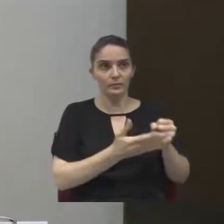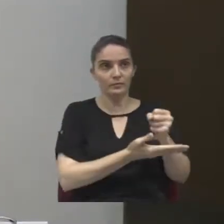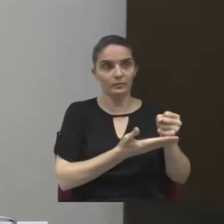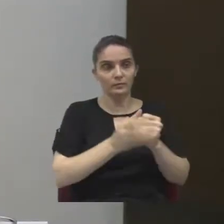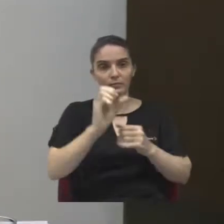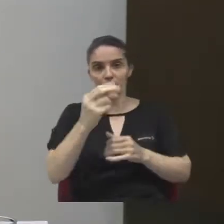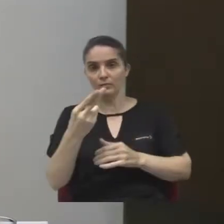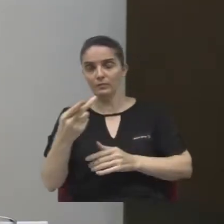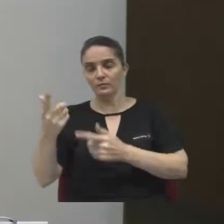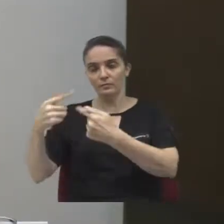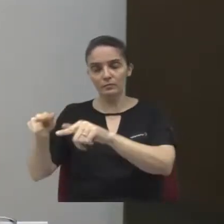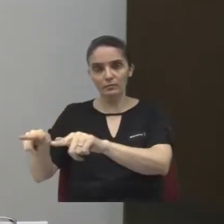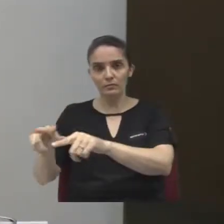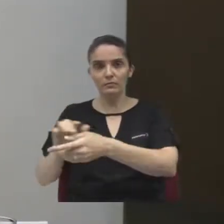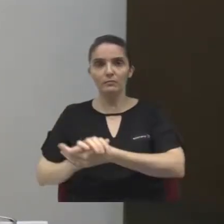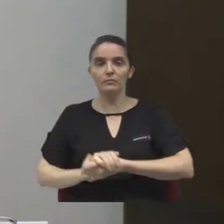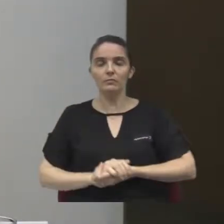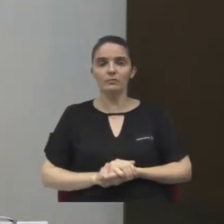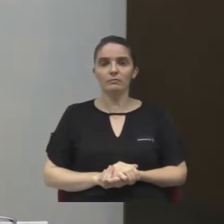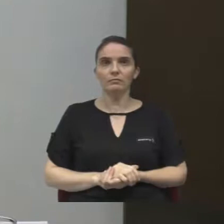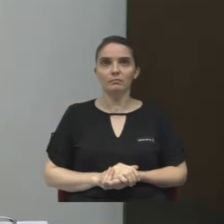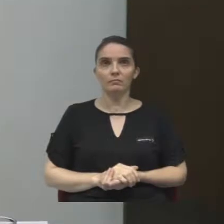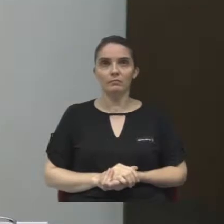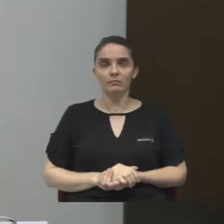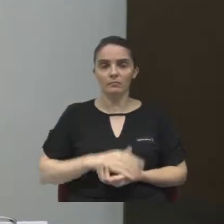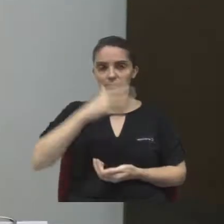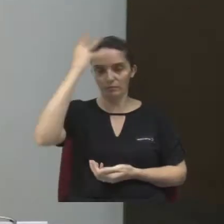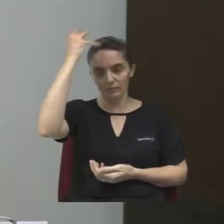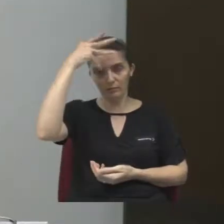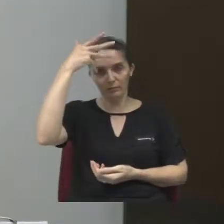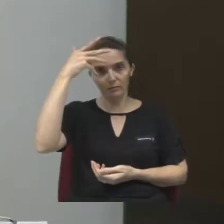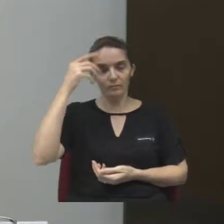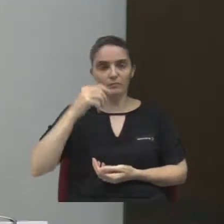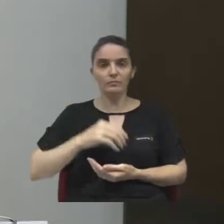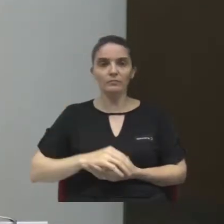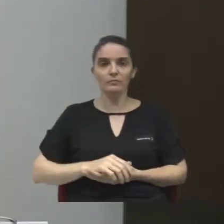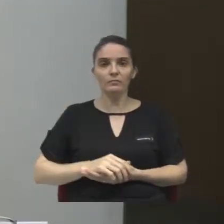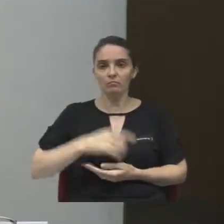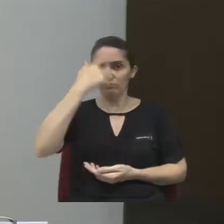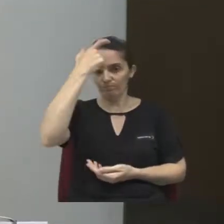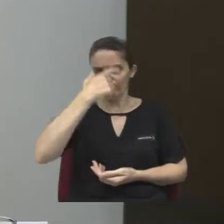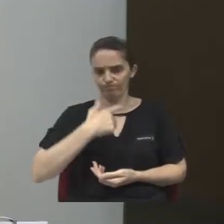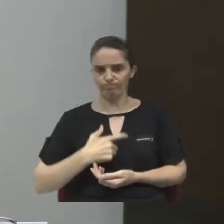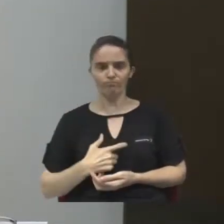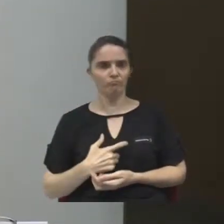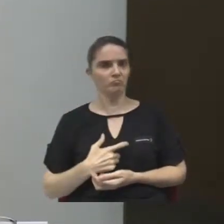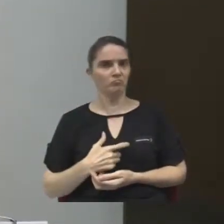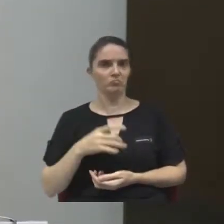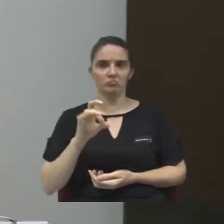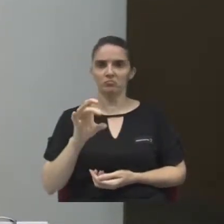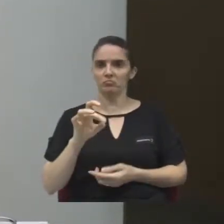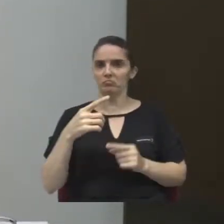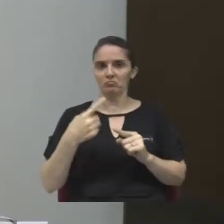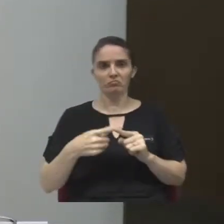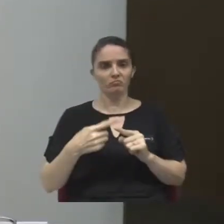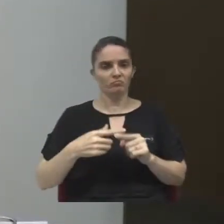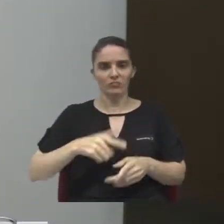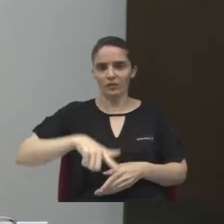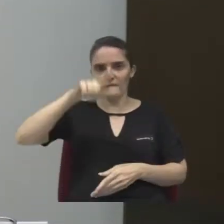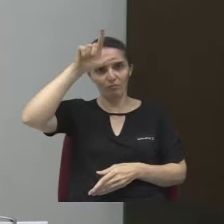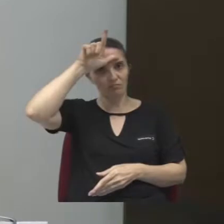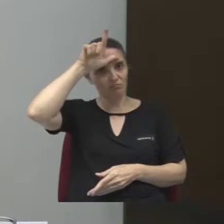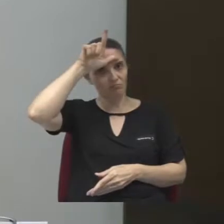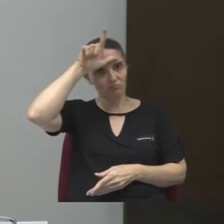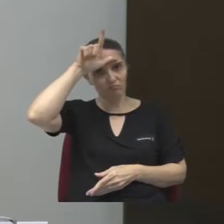os independentes, que eu não mudo a minha forma de ser pela indicação